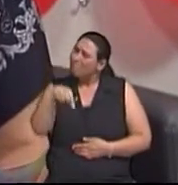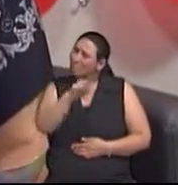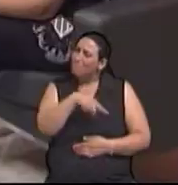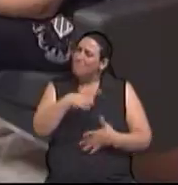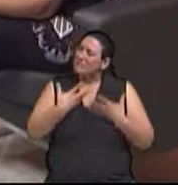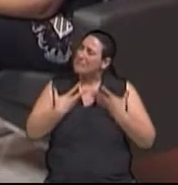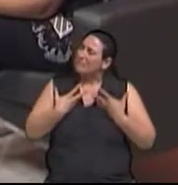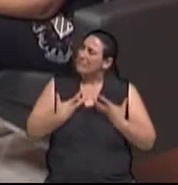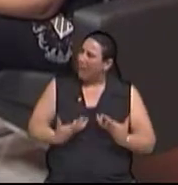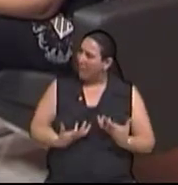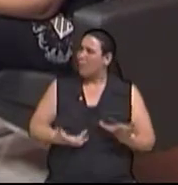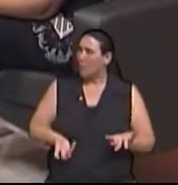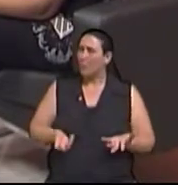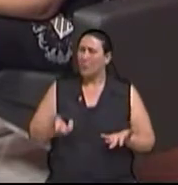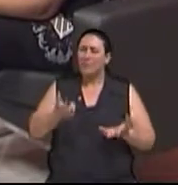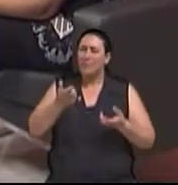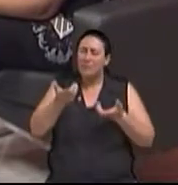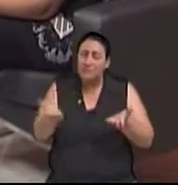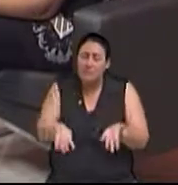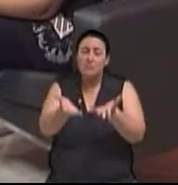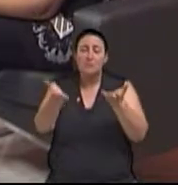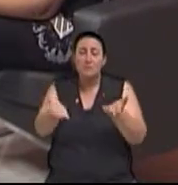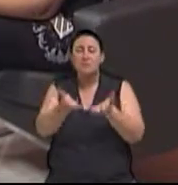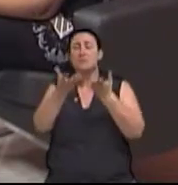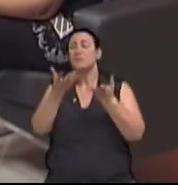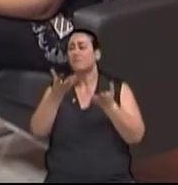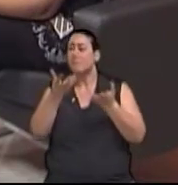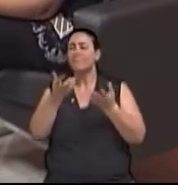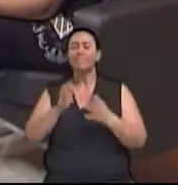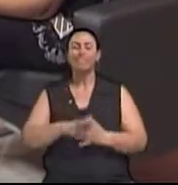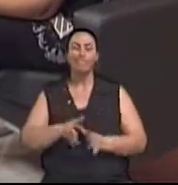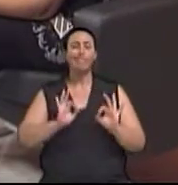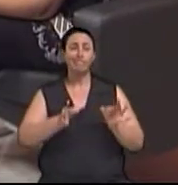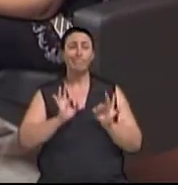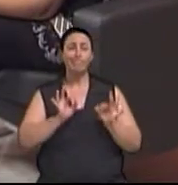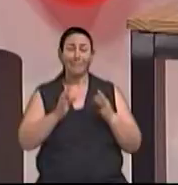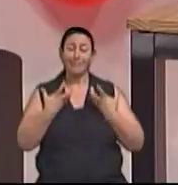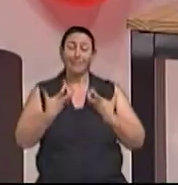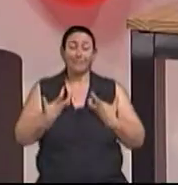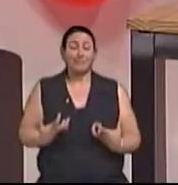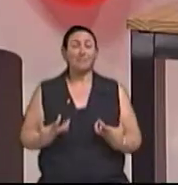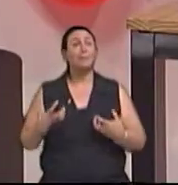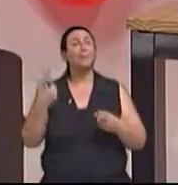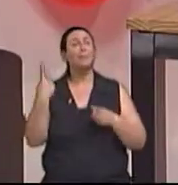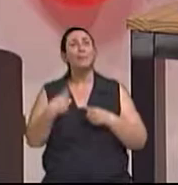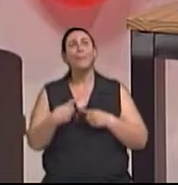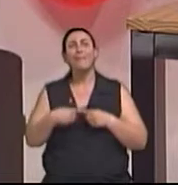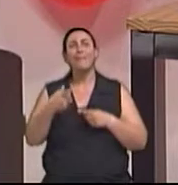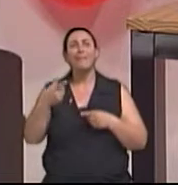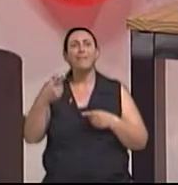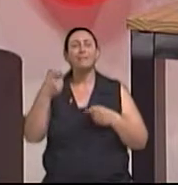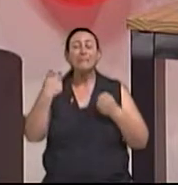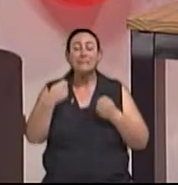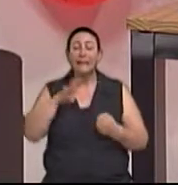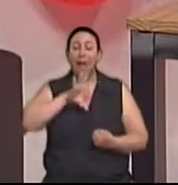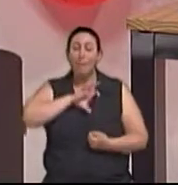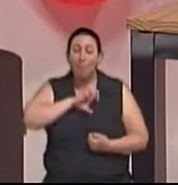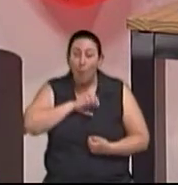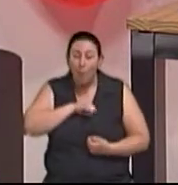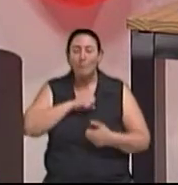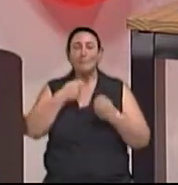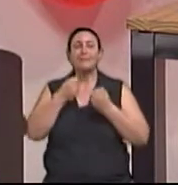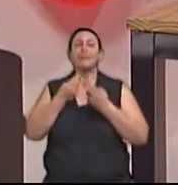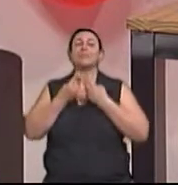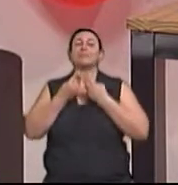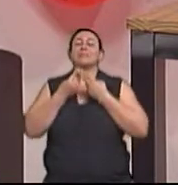ele quem for muito grande né é muito grande é preciso a gente saber eh ter amor e paciência e até